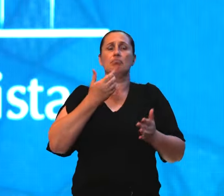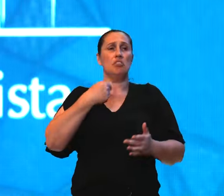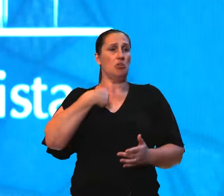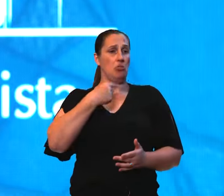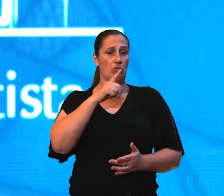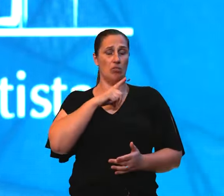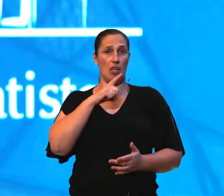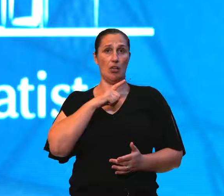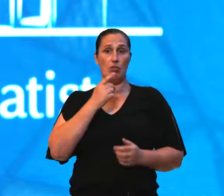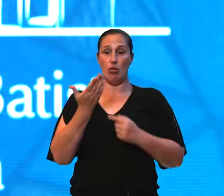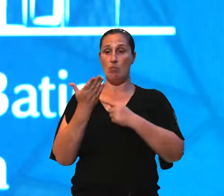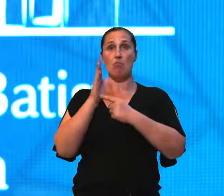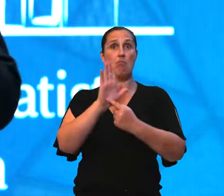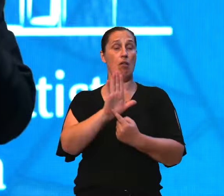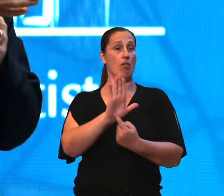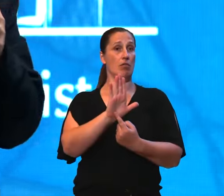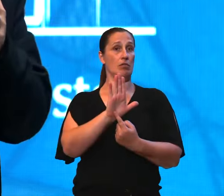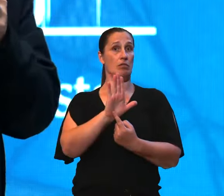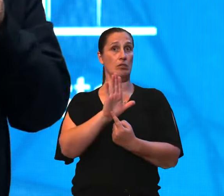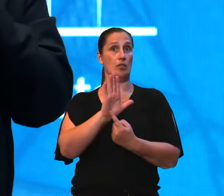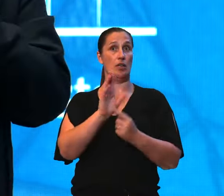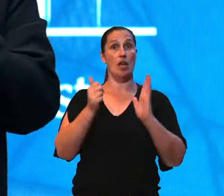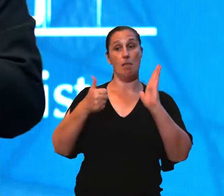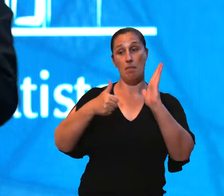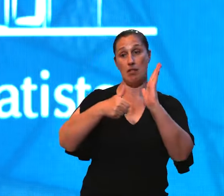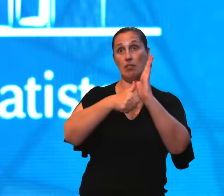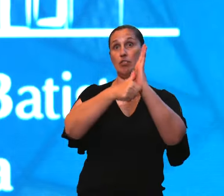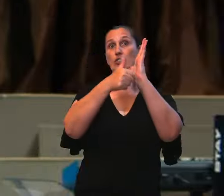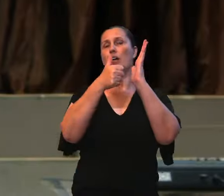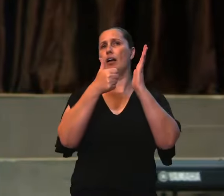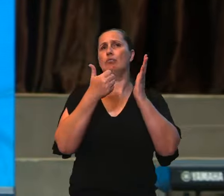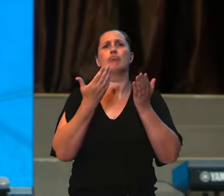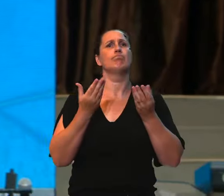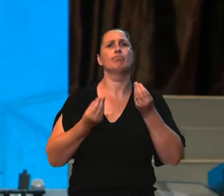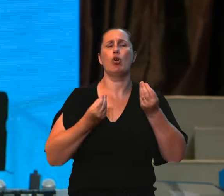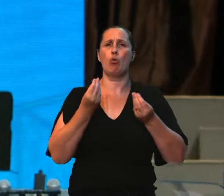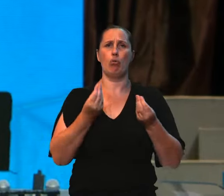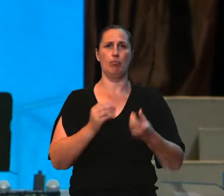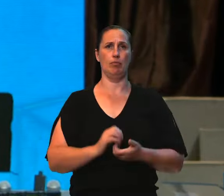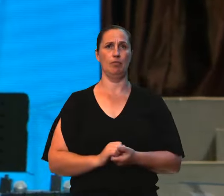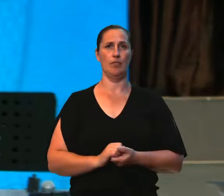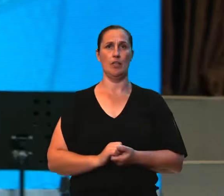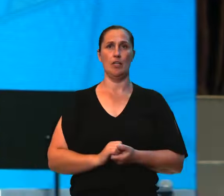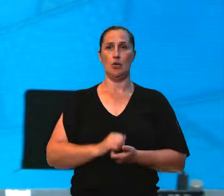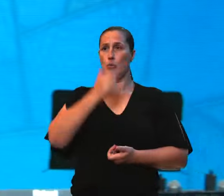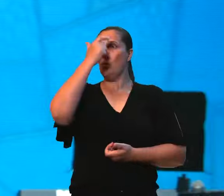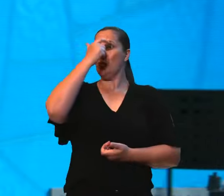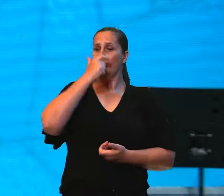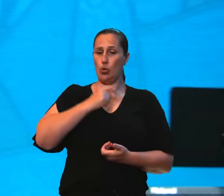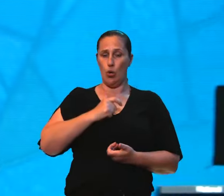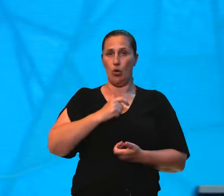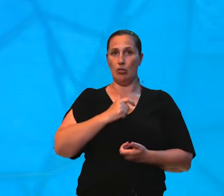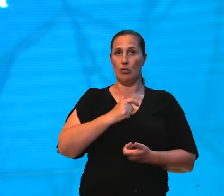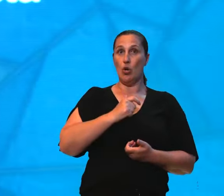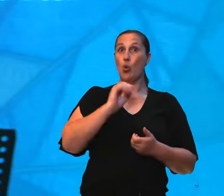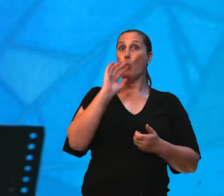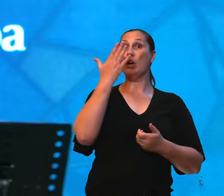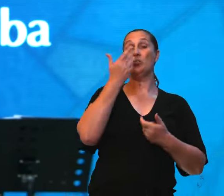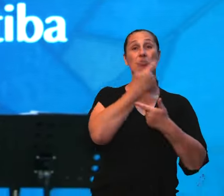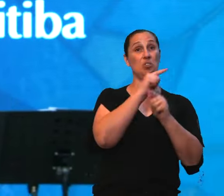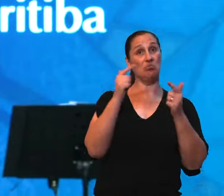iic adoras da minha identidade quem eu sou sem Jesus quem eu